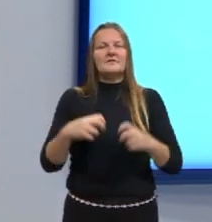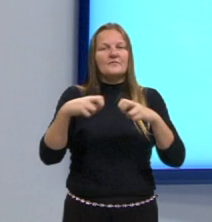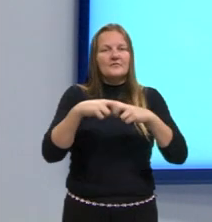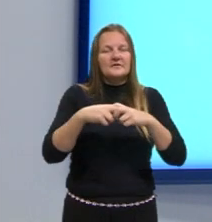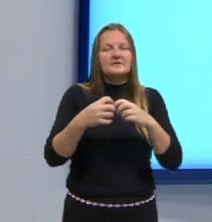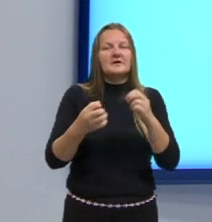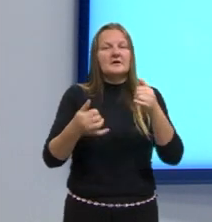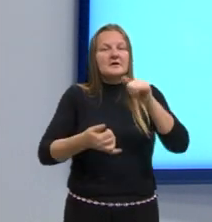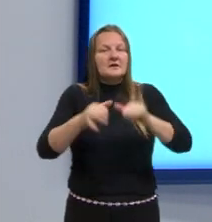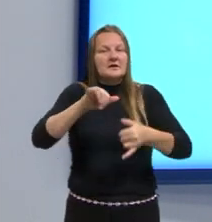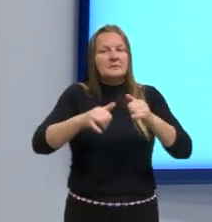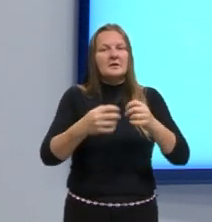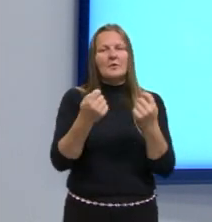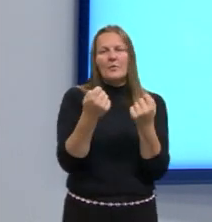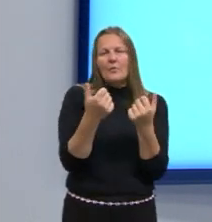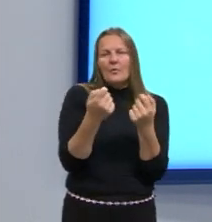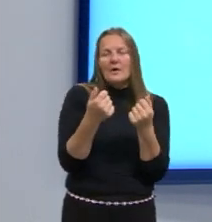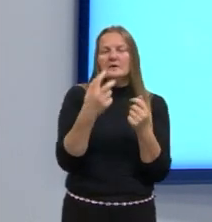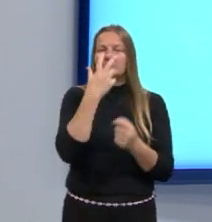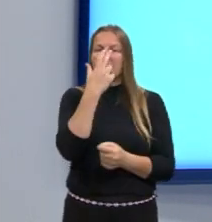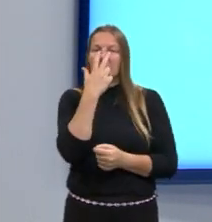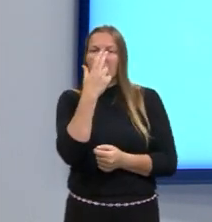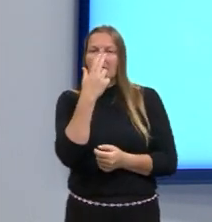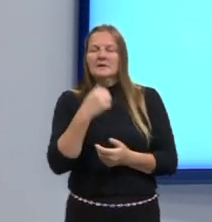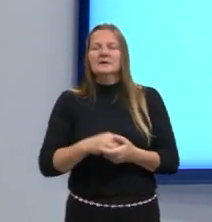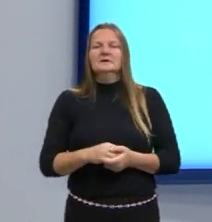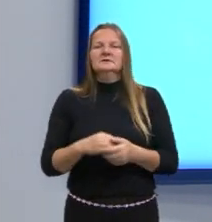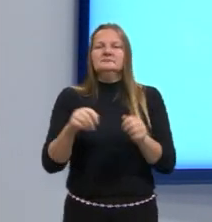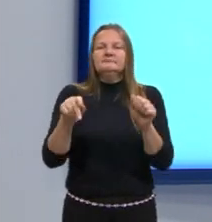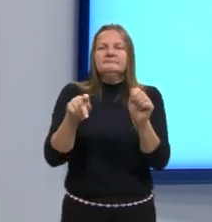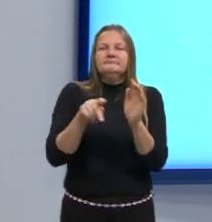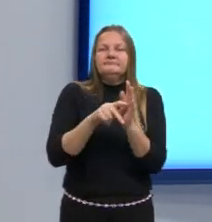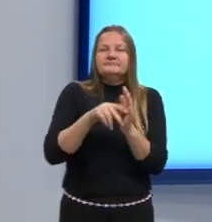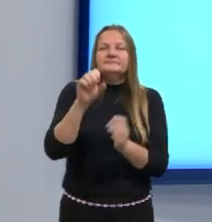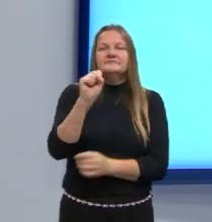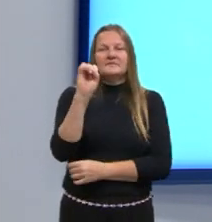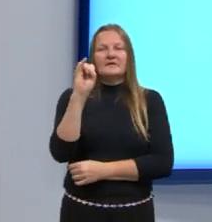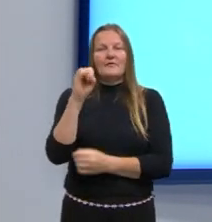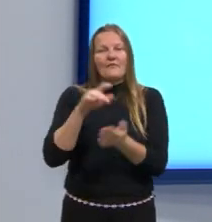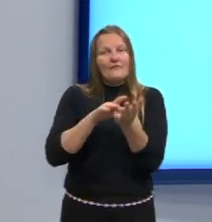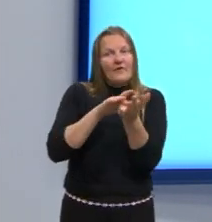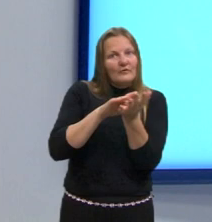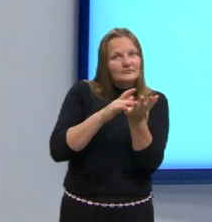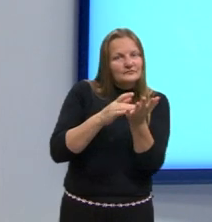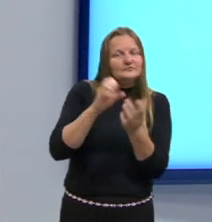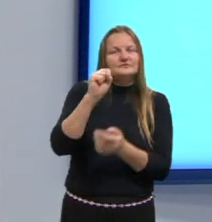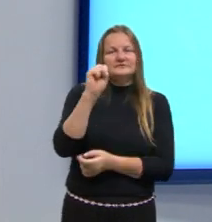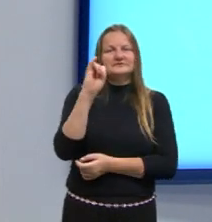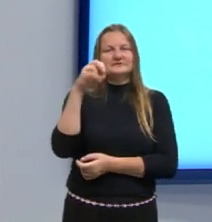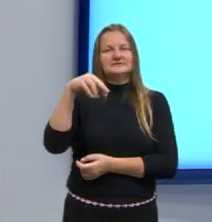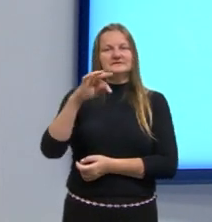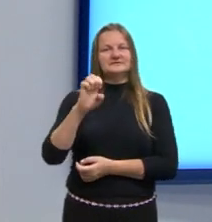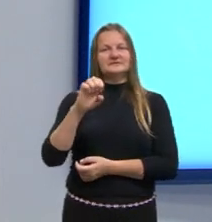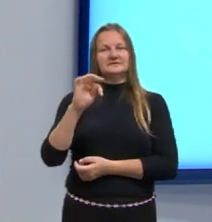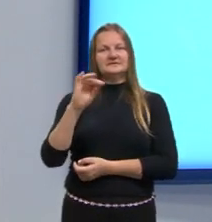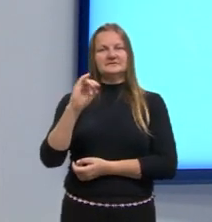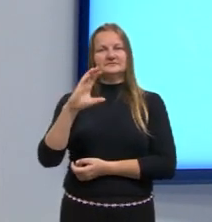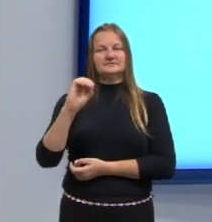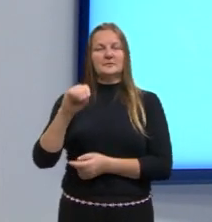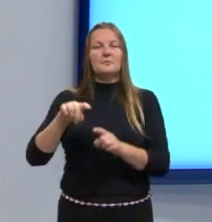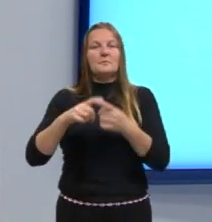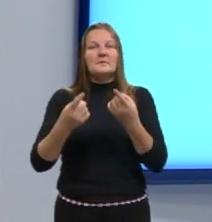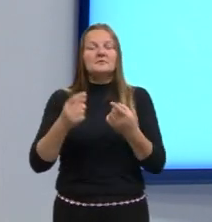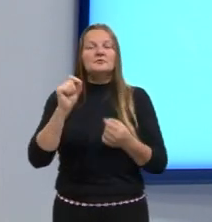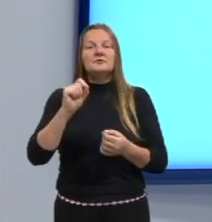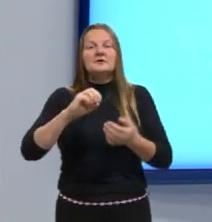e químicas simila é o do polímero sintético tá o polímero Que nós conhecemos o